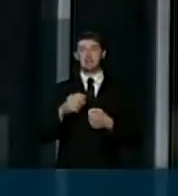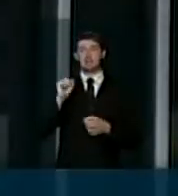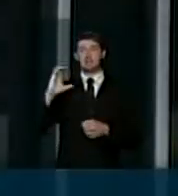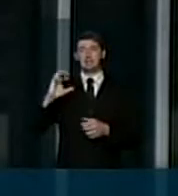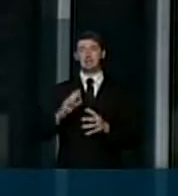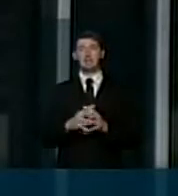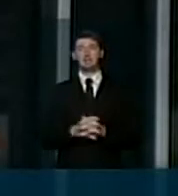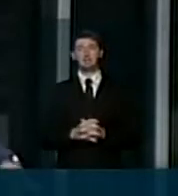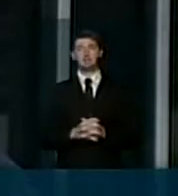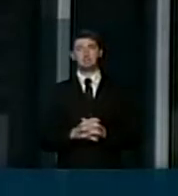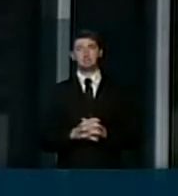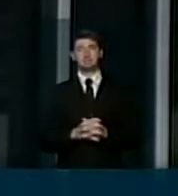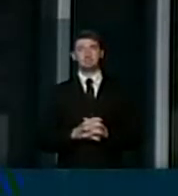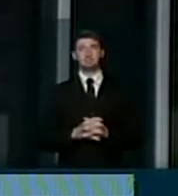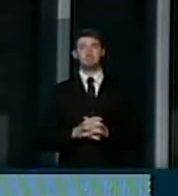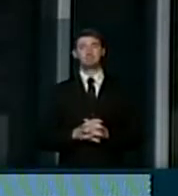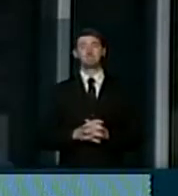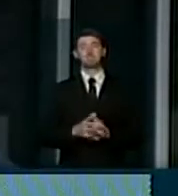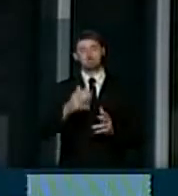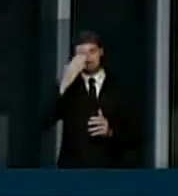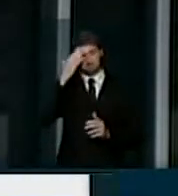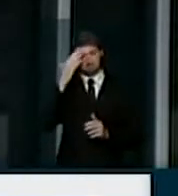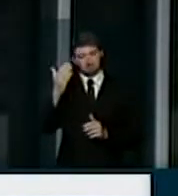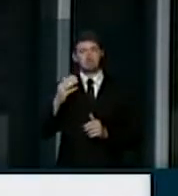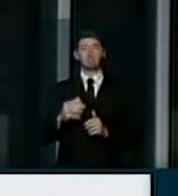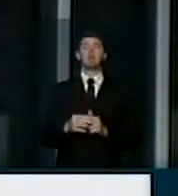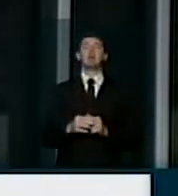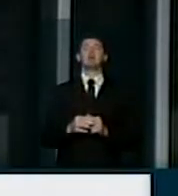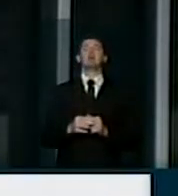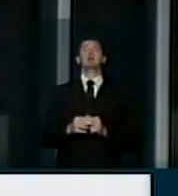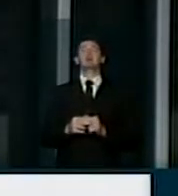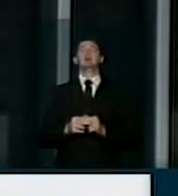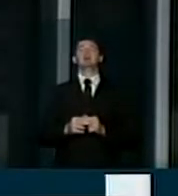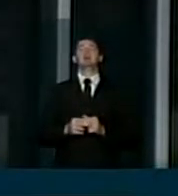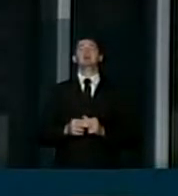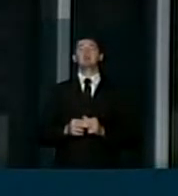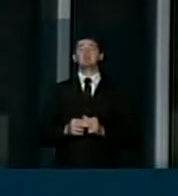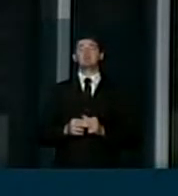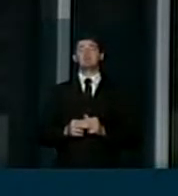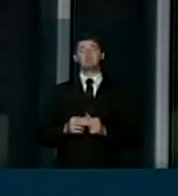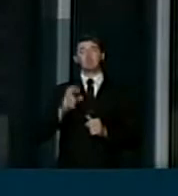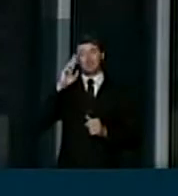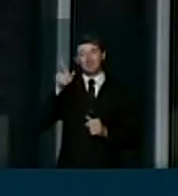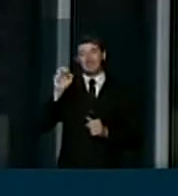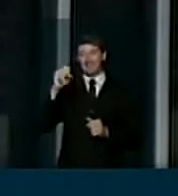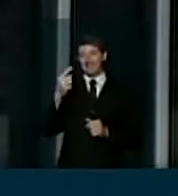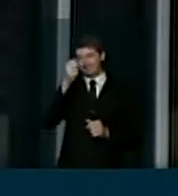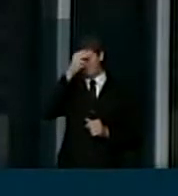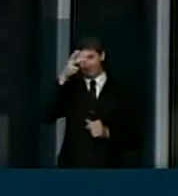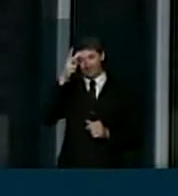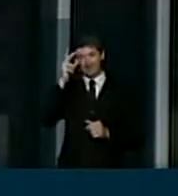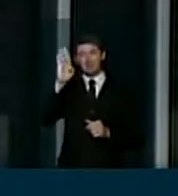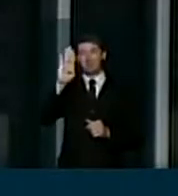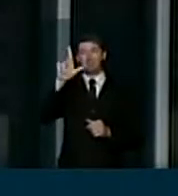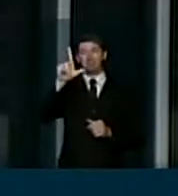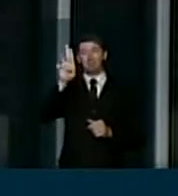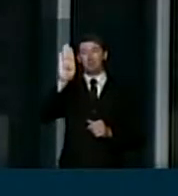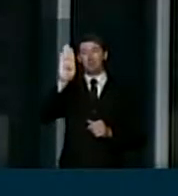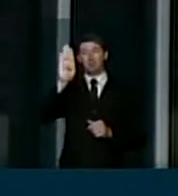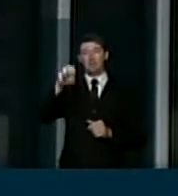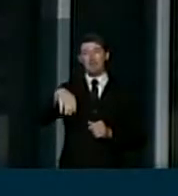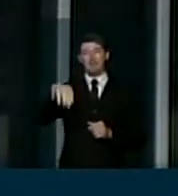Vossa Excelência por ser um catarinense brilhante e por ter sido, dentre nós, com certeza, um dos melhores prefeitos